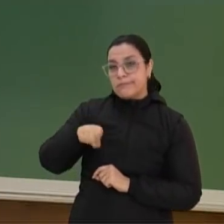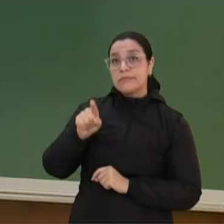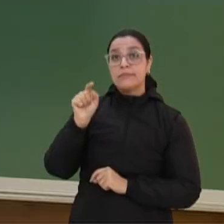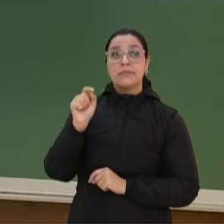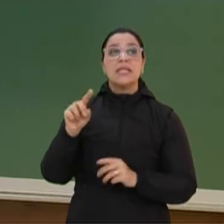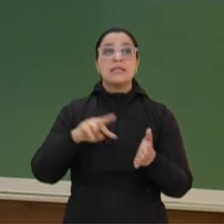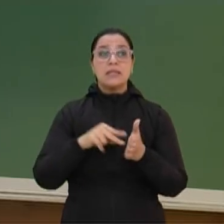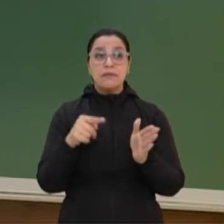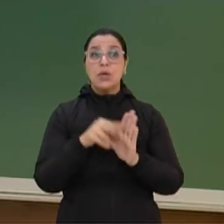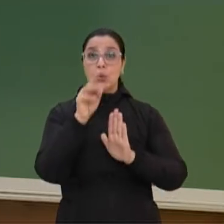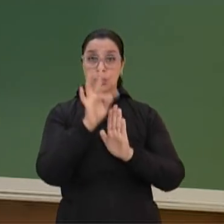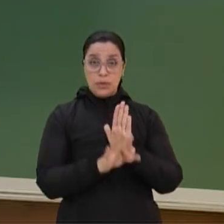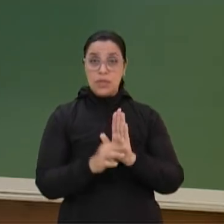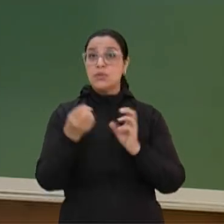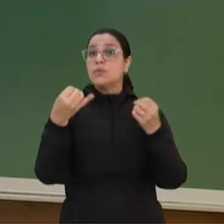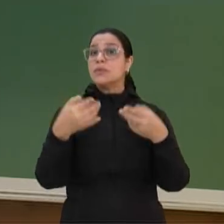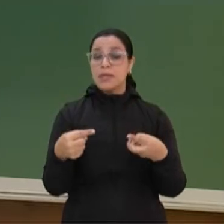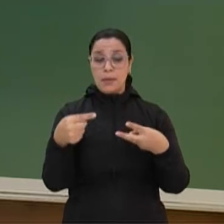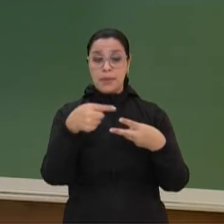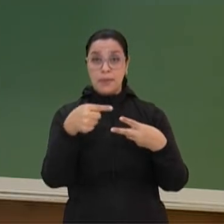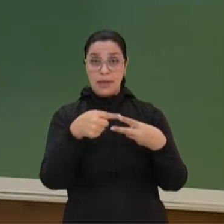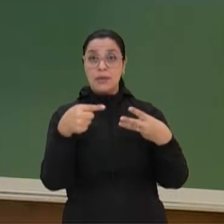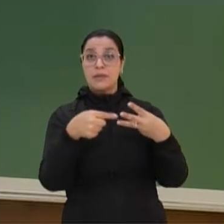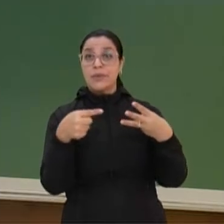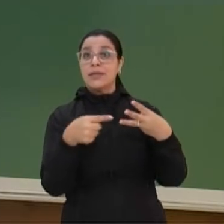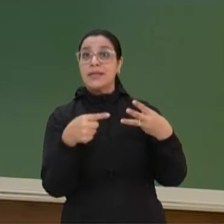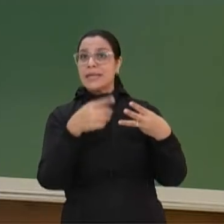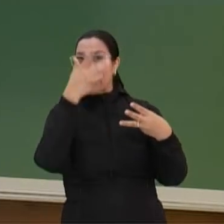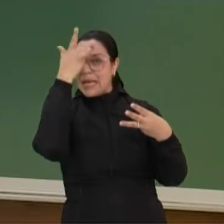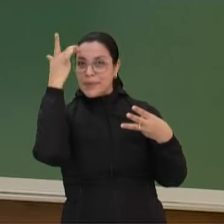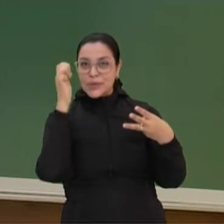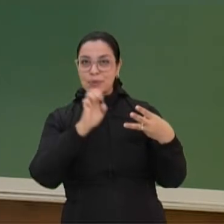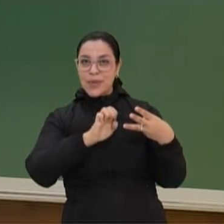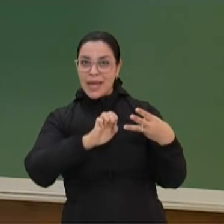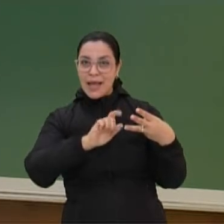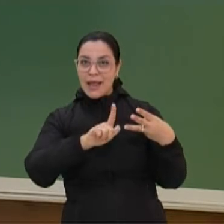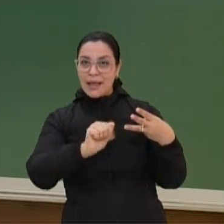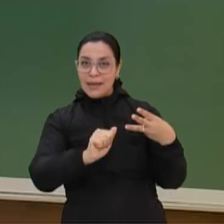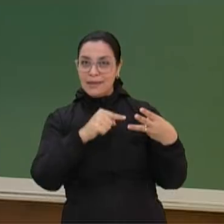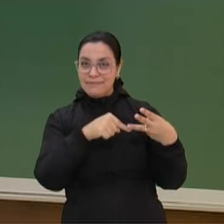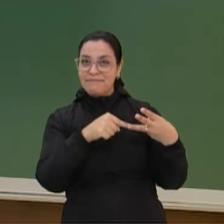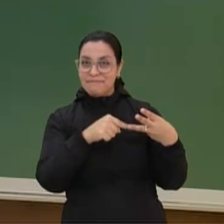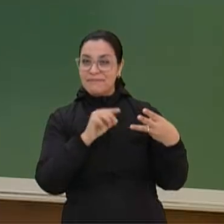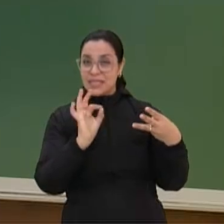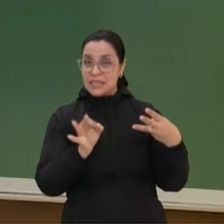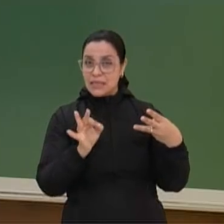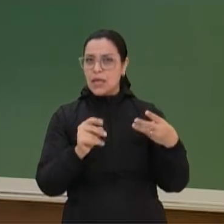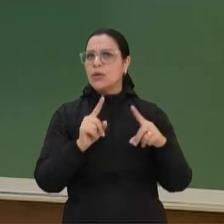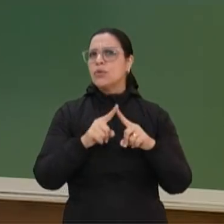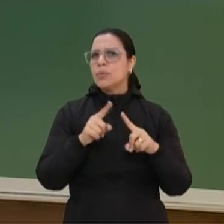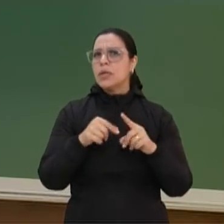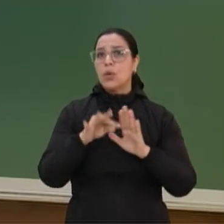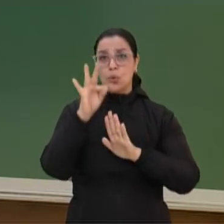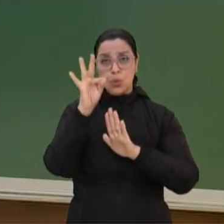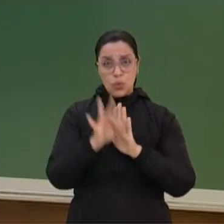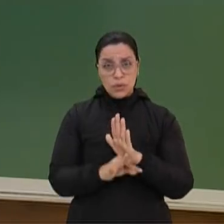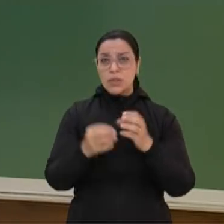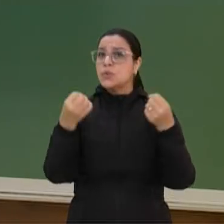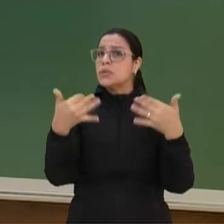aí. E apontou um mulato bem vestido que acabara de deixar o ônibus e aguardava com um sorriso junto à